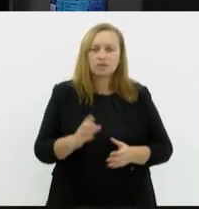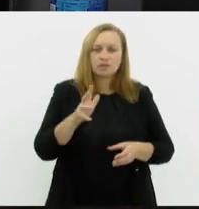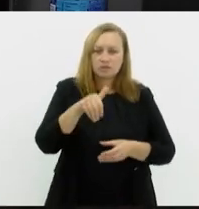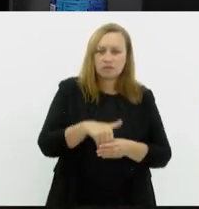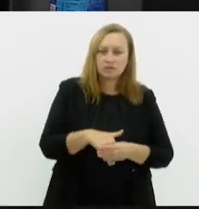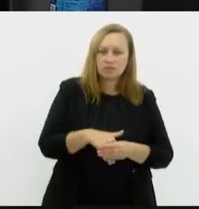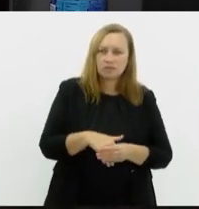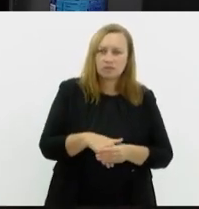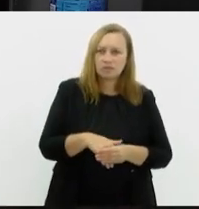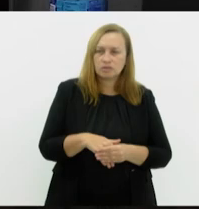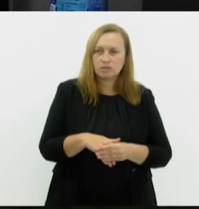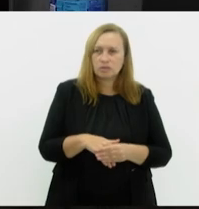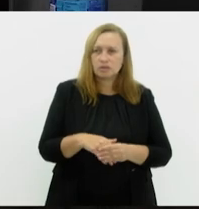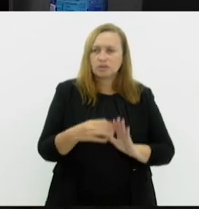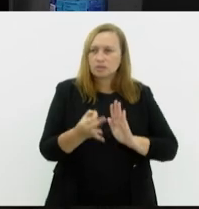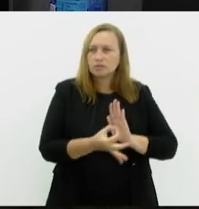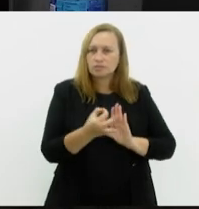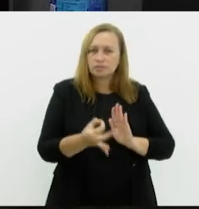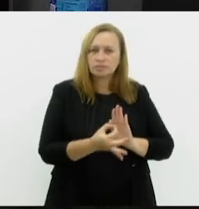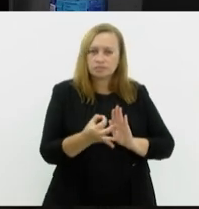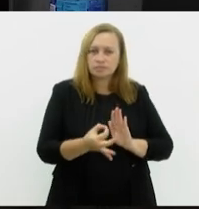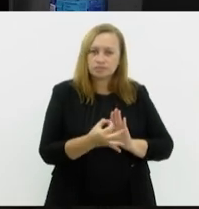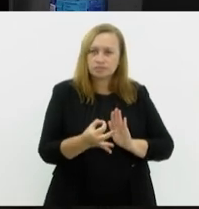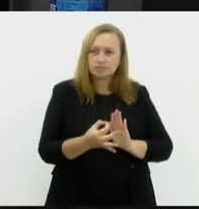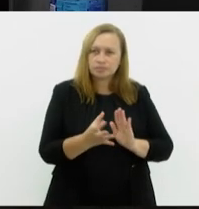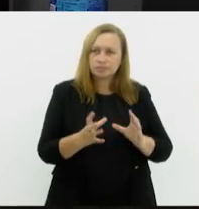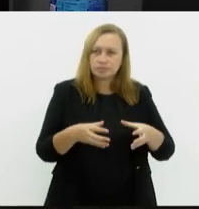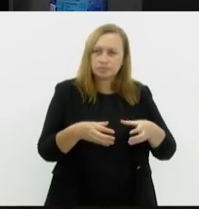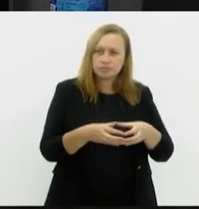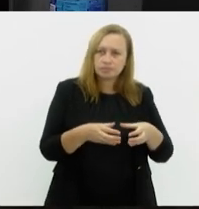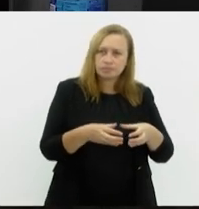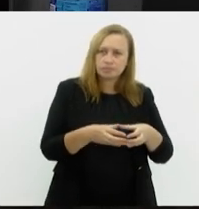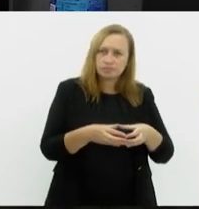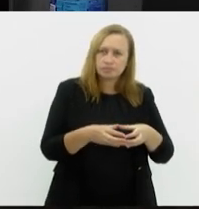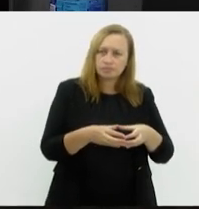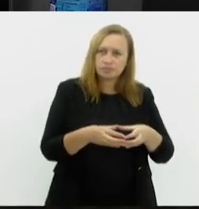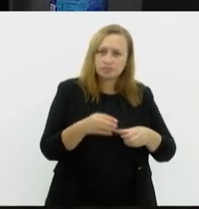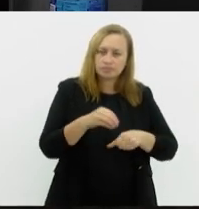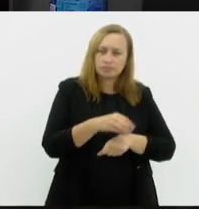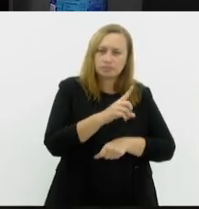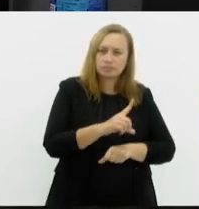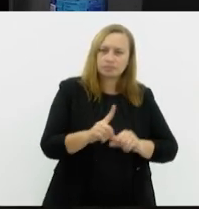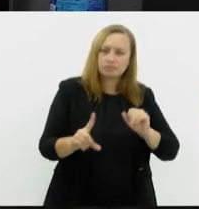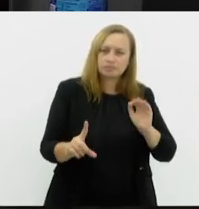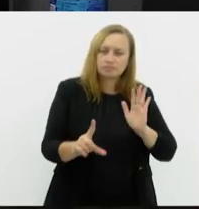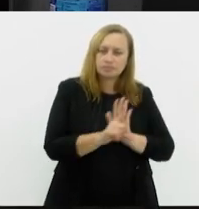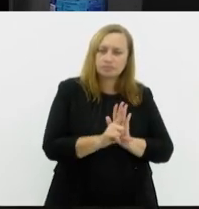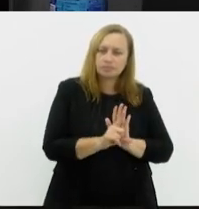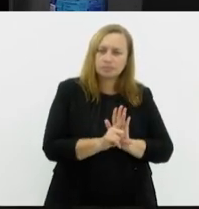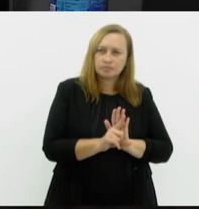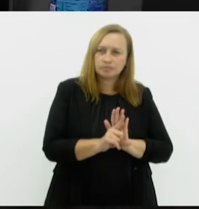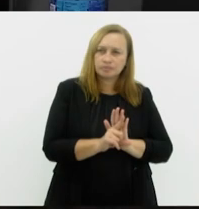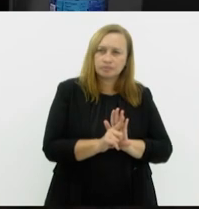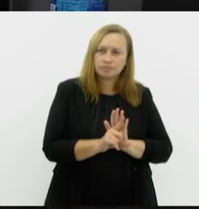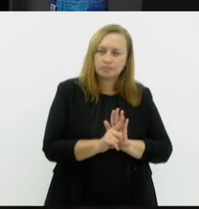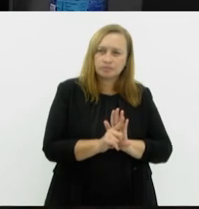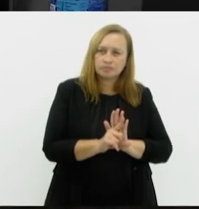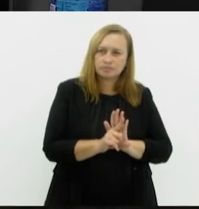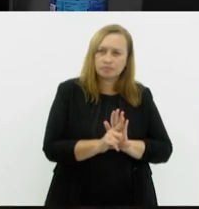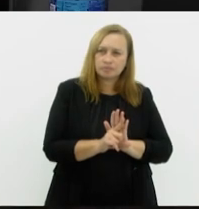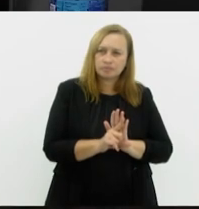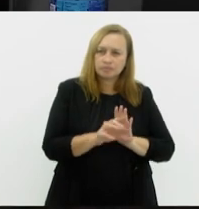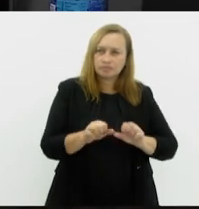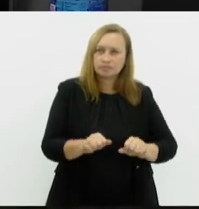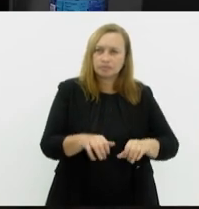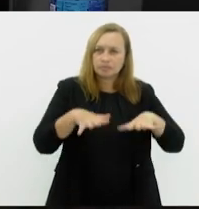votação, o parecer da Comissão de Indicação Legislativa, as emendas